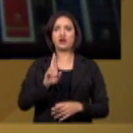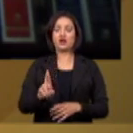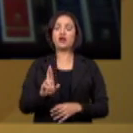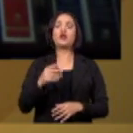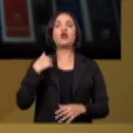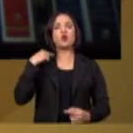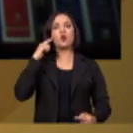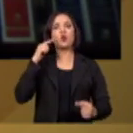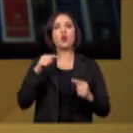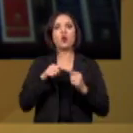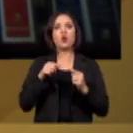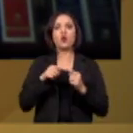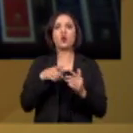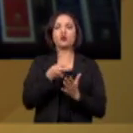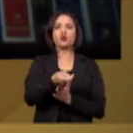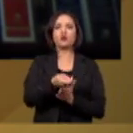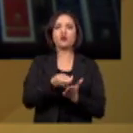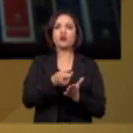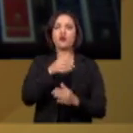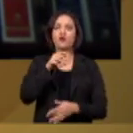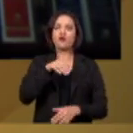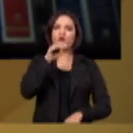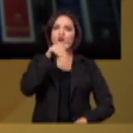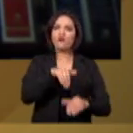acompanho o dou